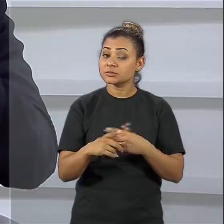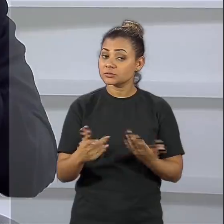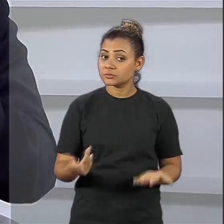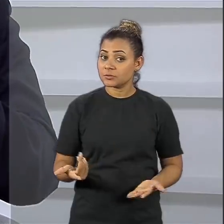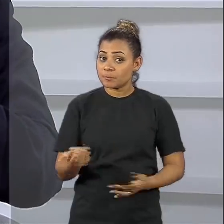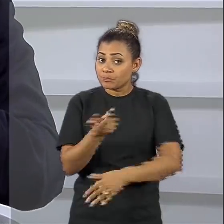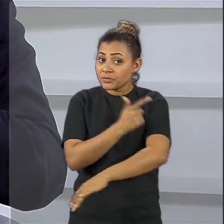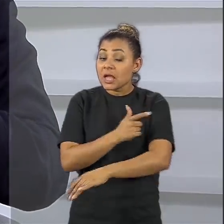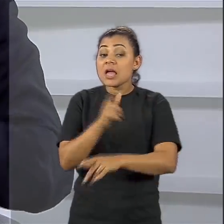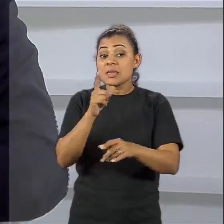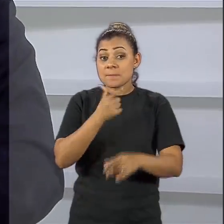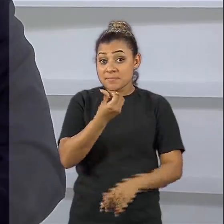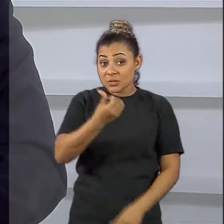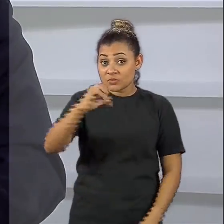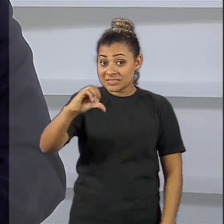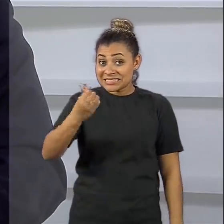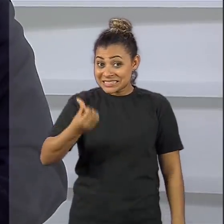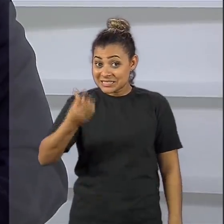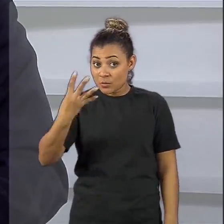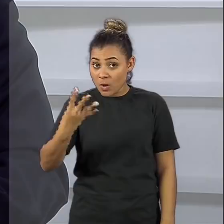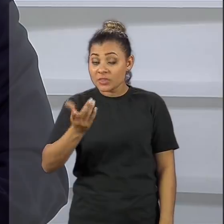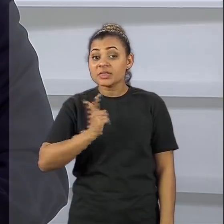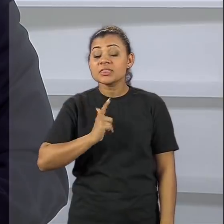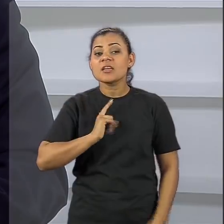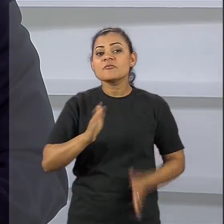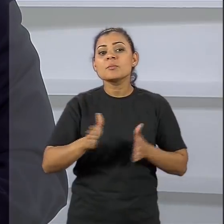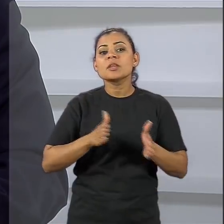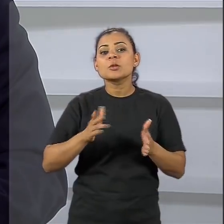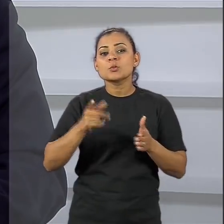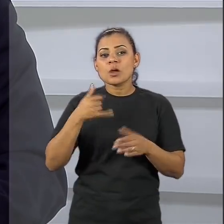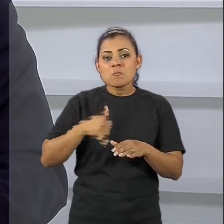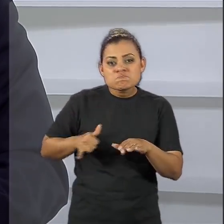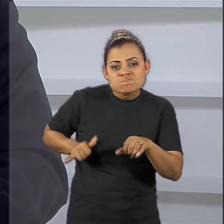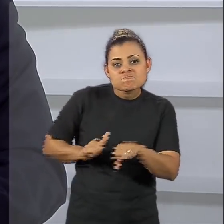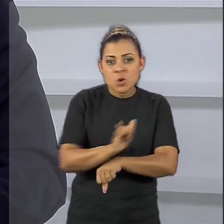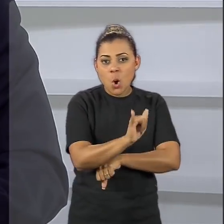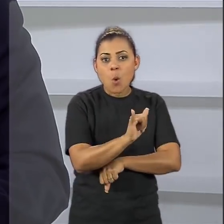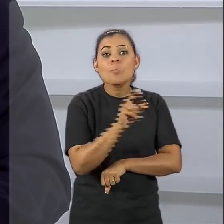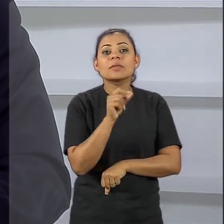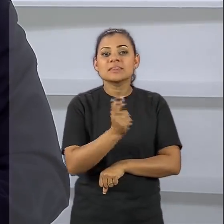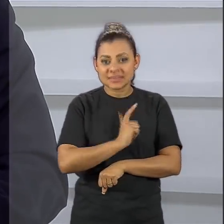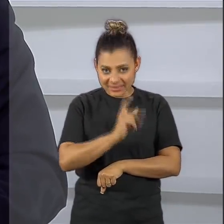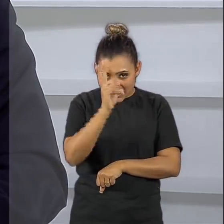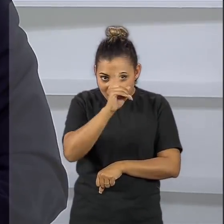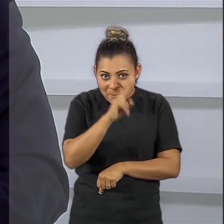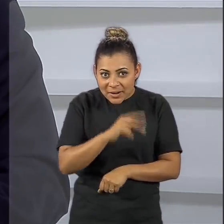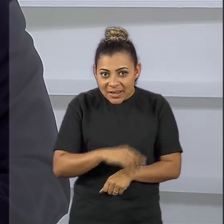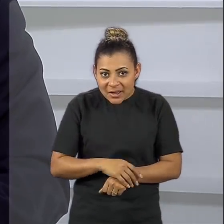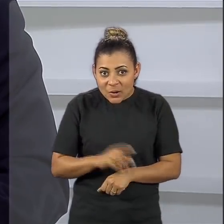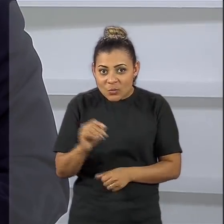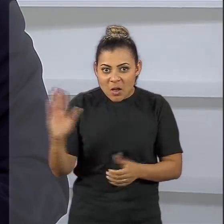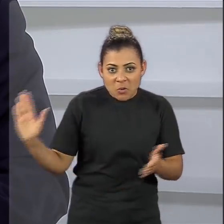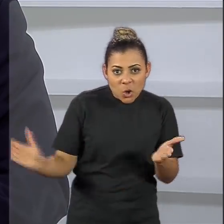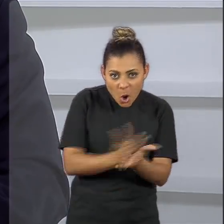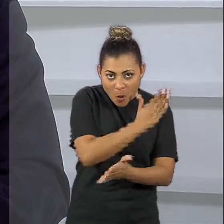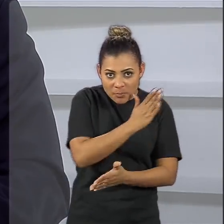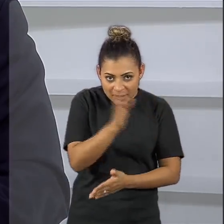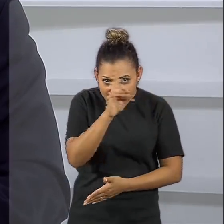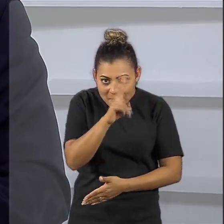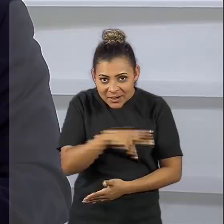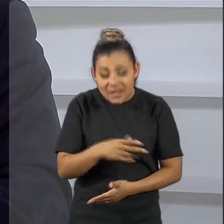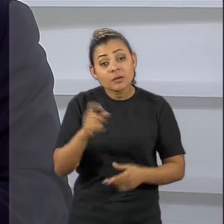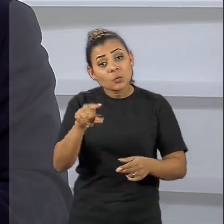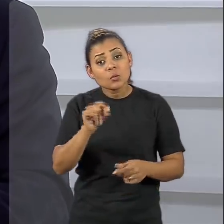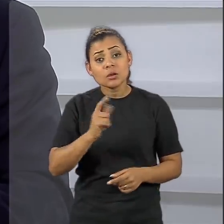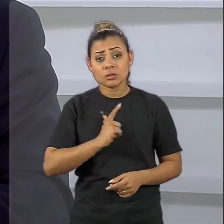Porque 64 teve como uma das causas principais do golpe a insatisfação do alto oficialato com a indisciplina nas